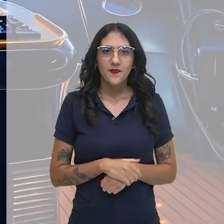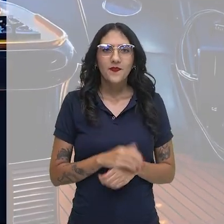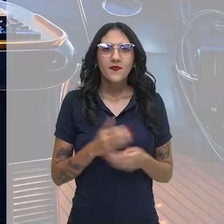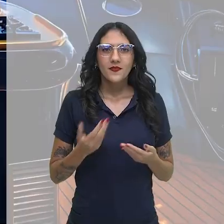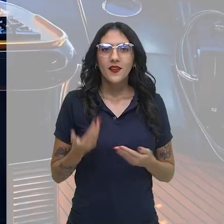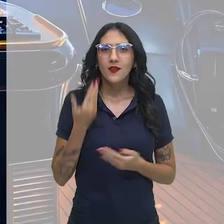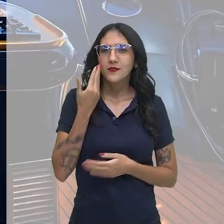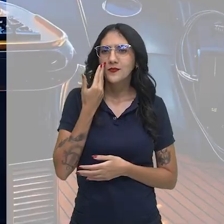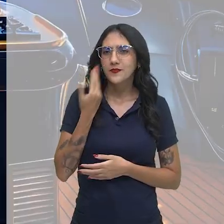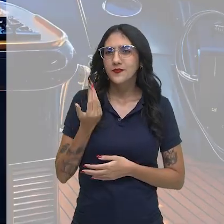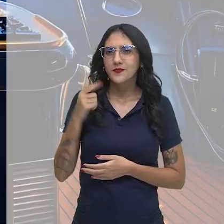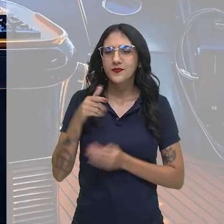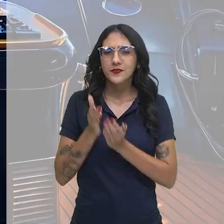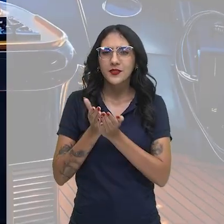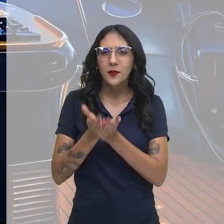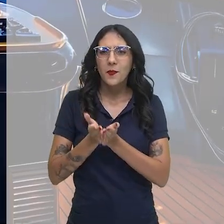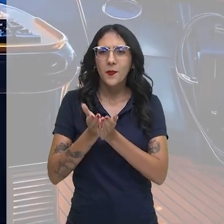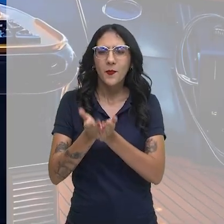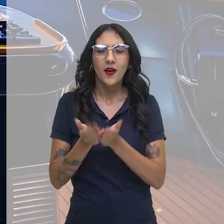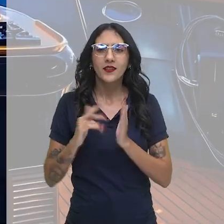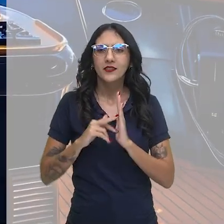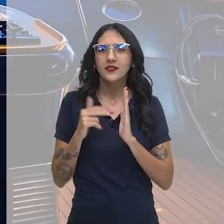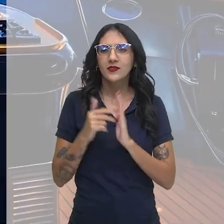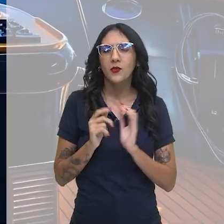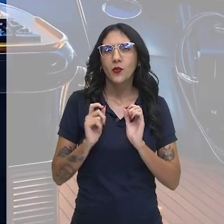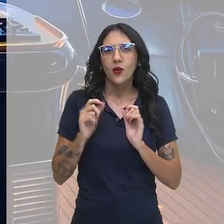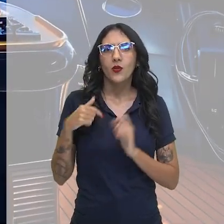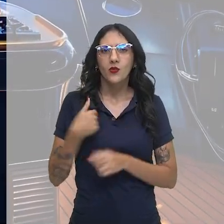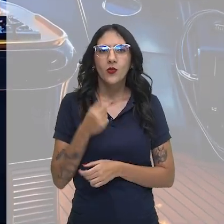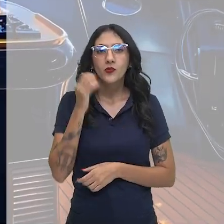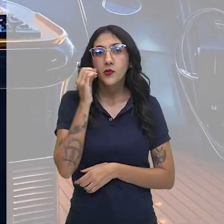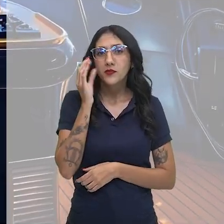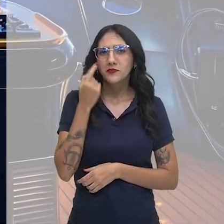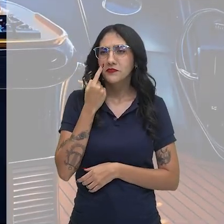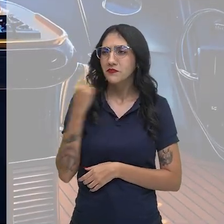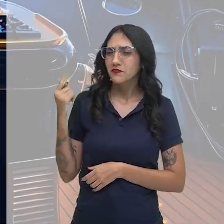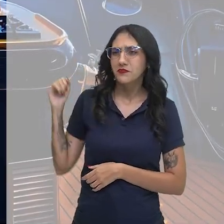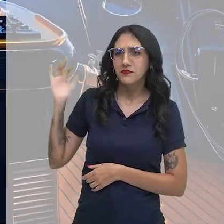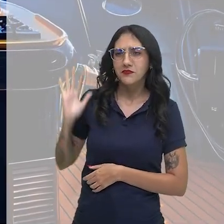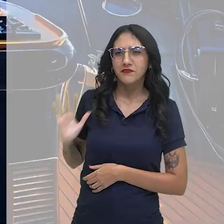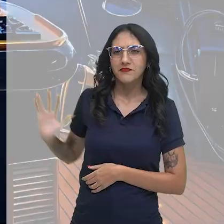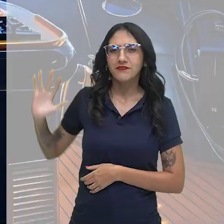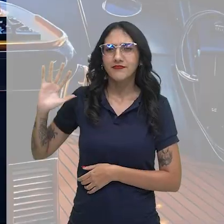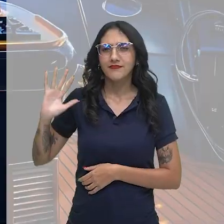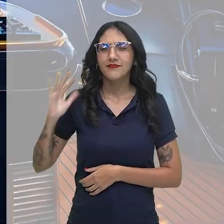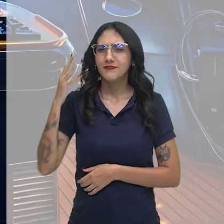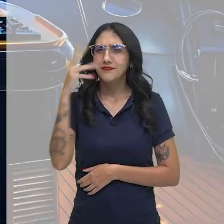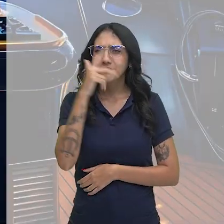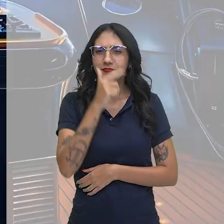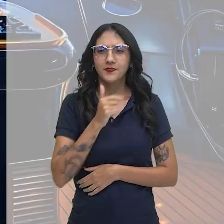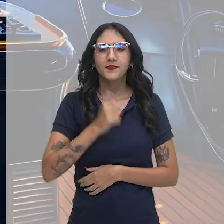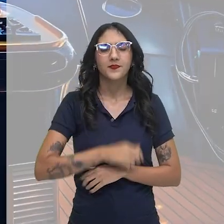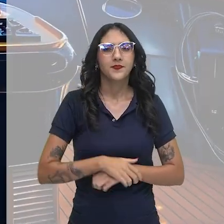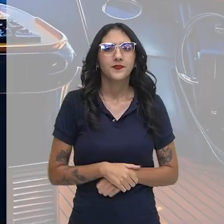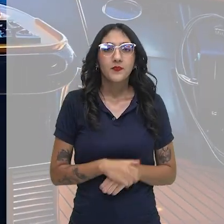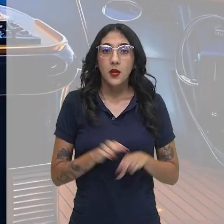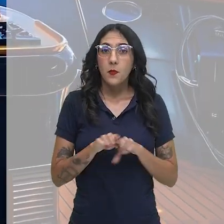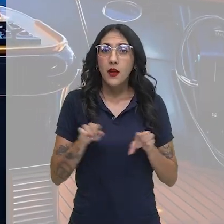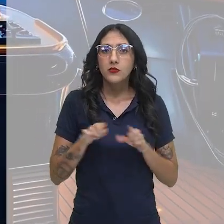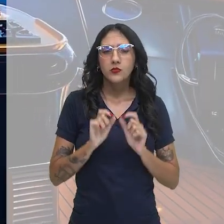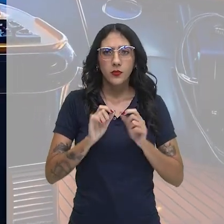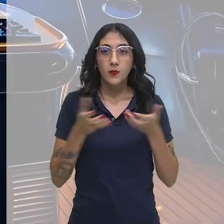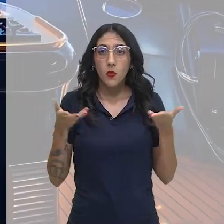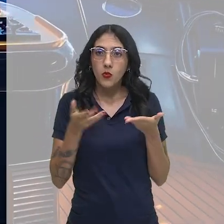barco que representa o quê? O nosso conhecimento. Olha o fundo, que lindo, maravilhoso. Mas hoje nós estamos